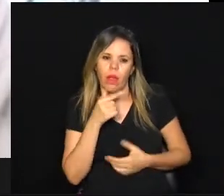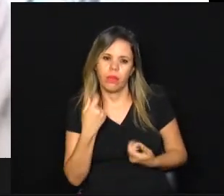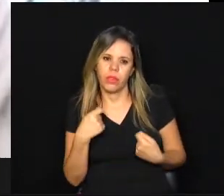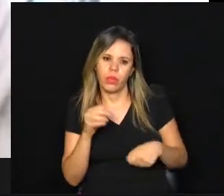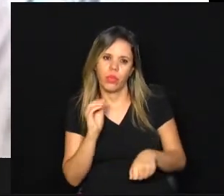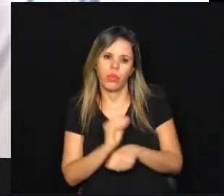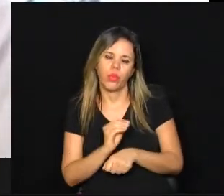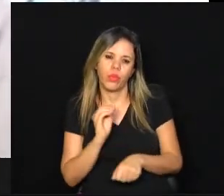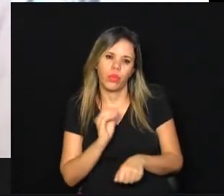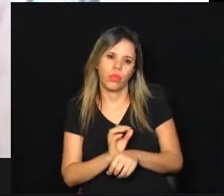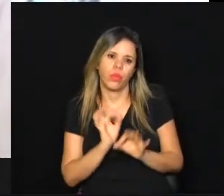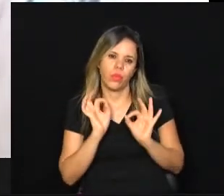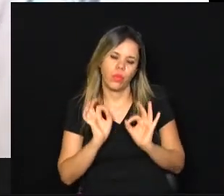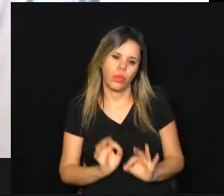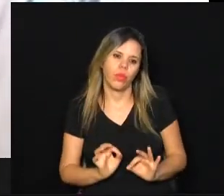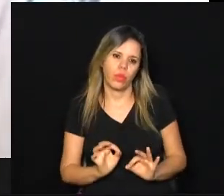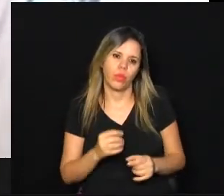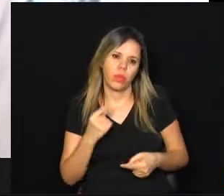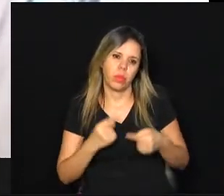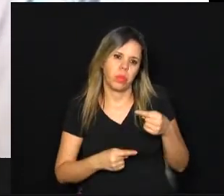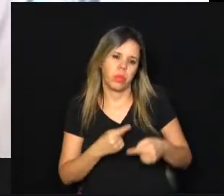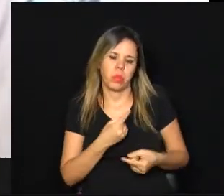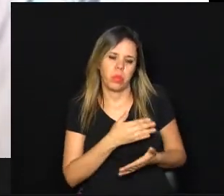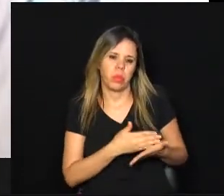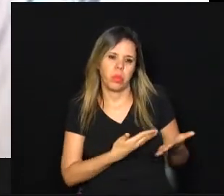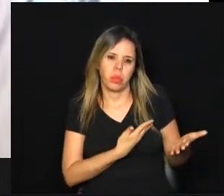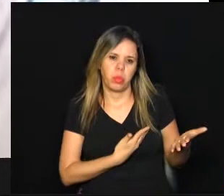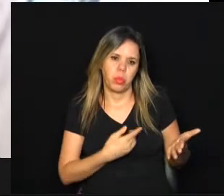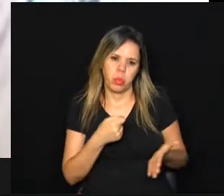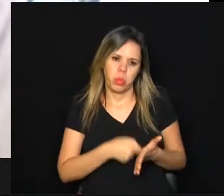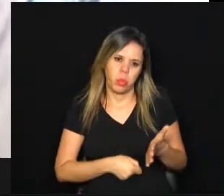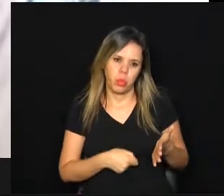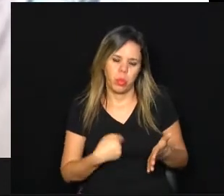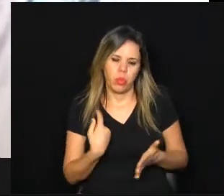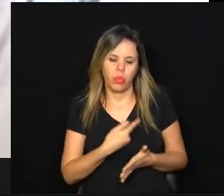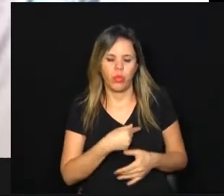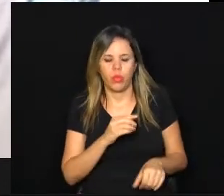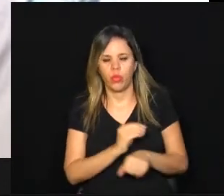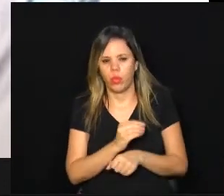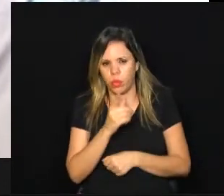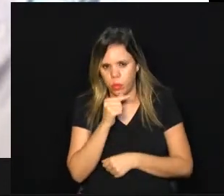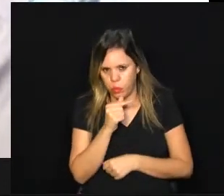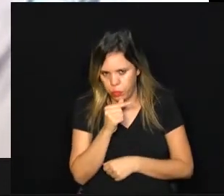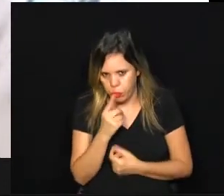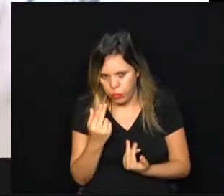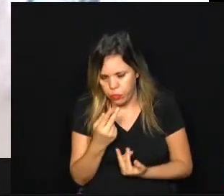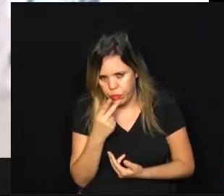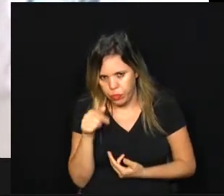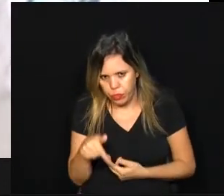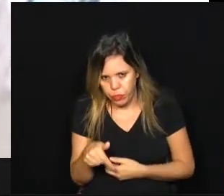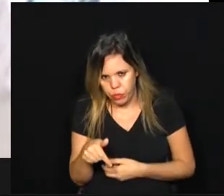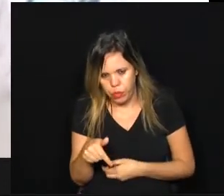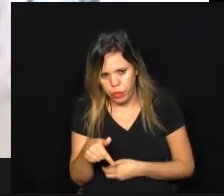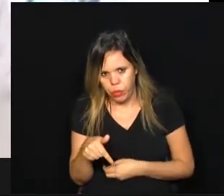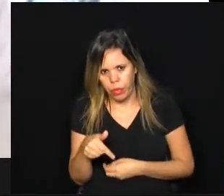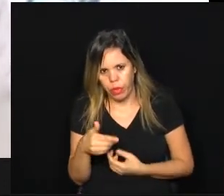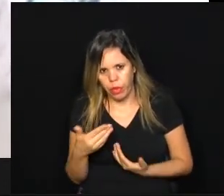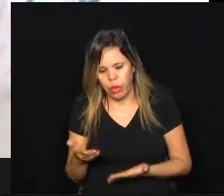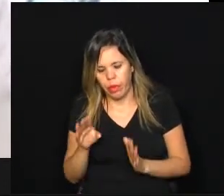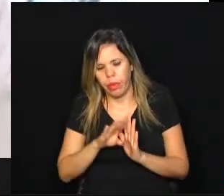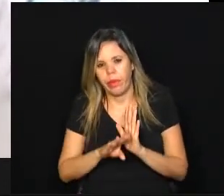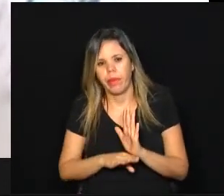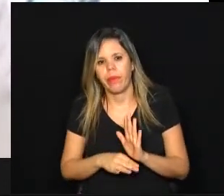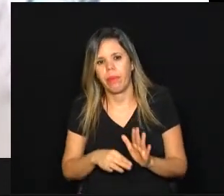cuidar políticas públicas para a gente cuidar da água, como foi falado aqui no